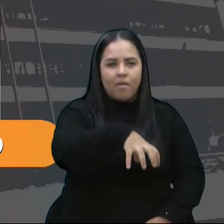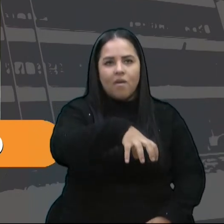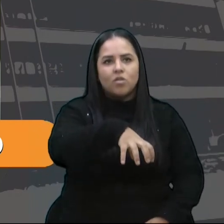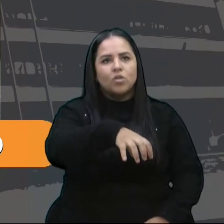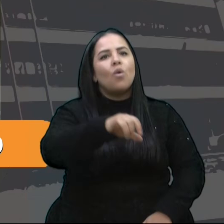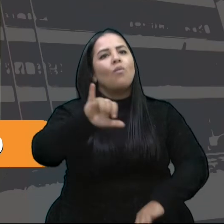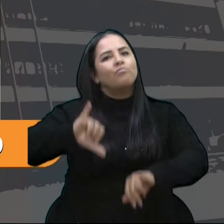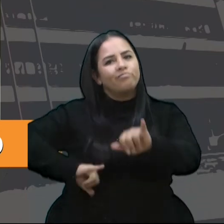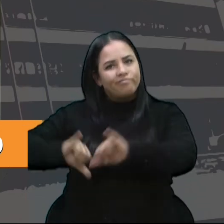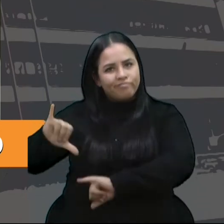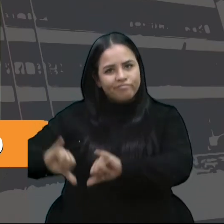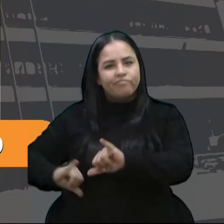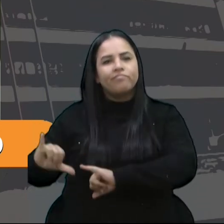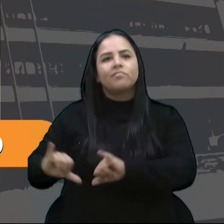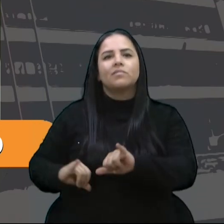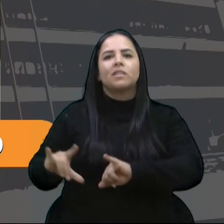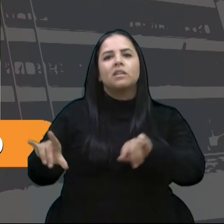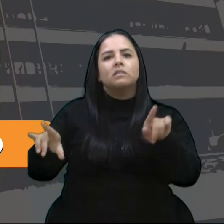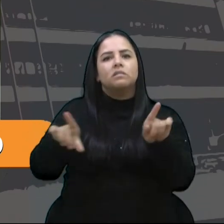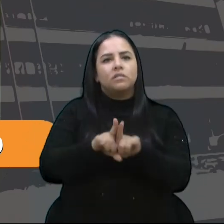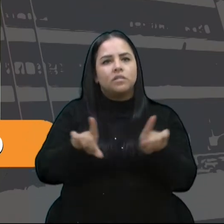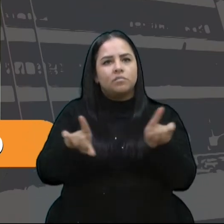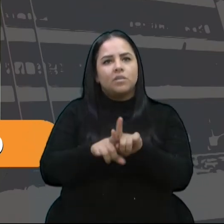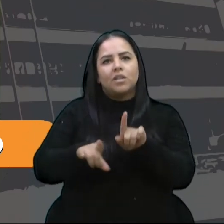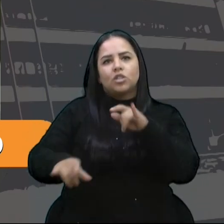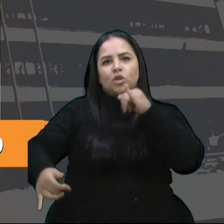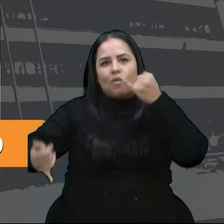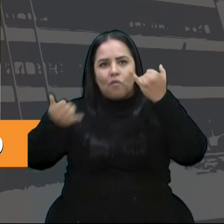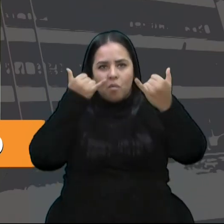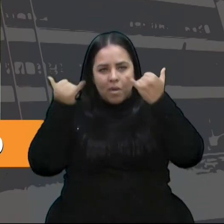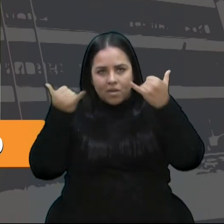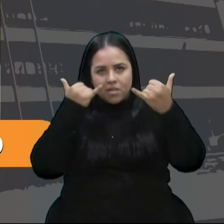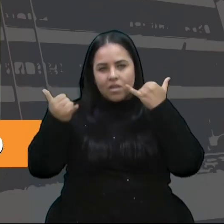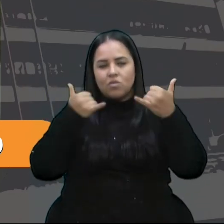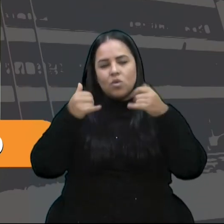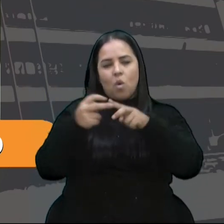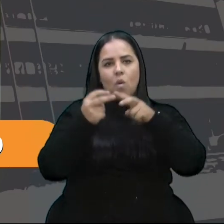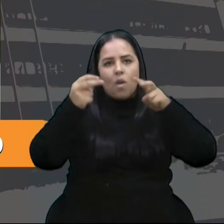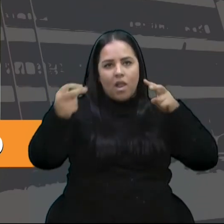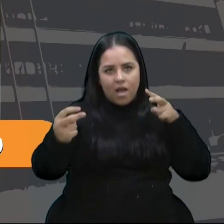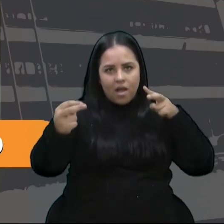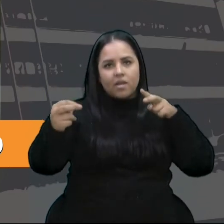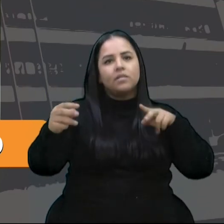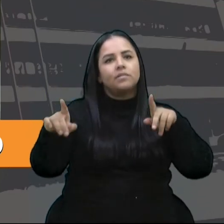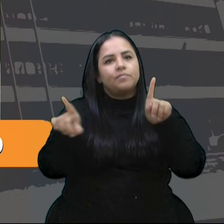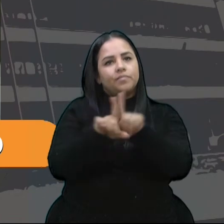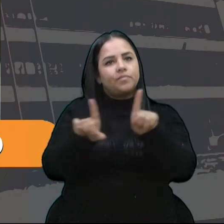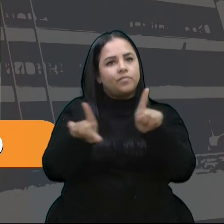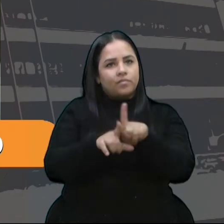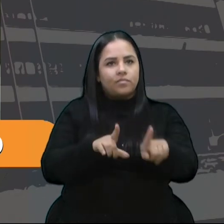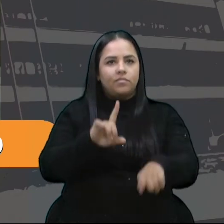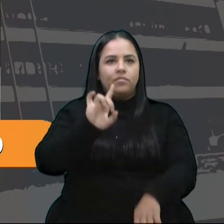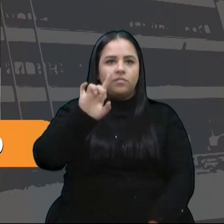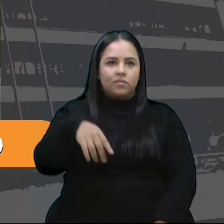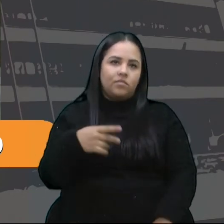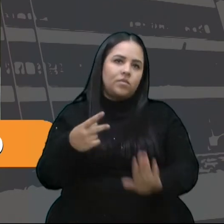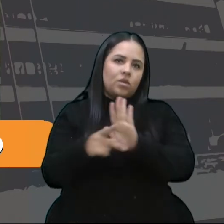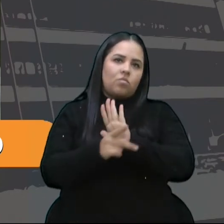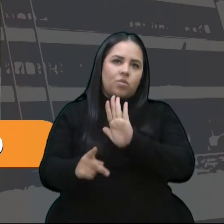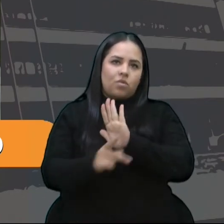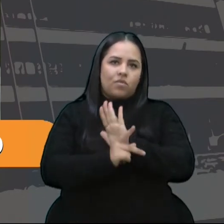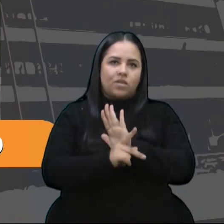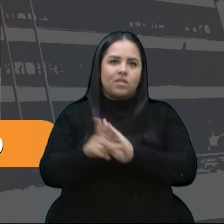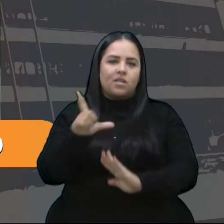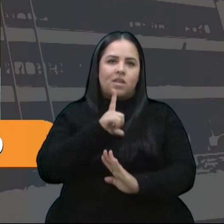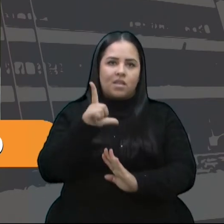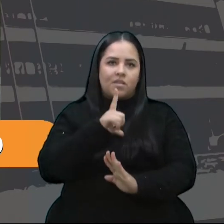O consumo de notícias online, e aí em detrimento dos veículos